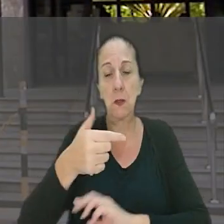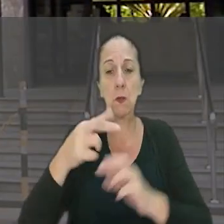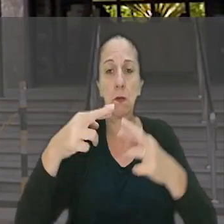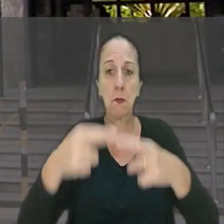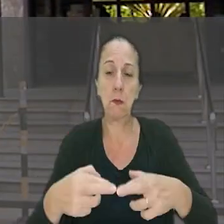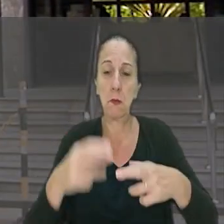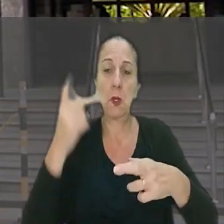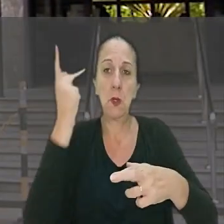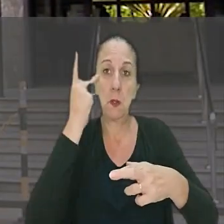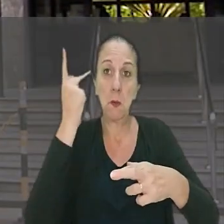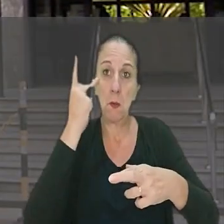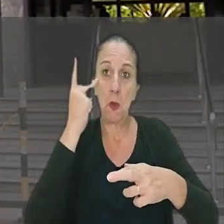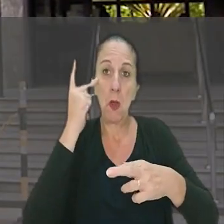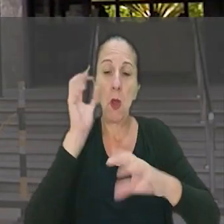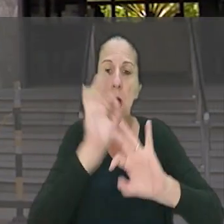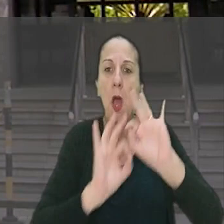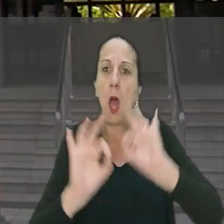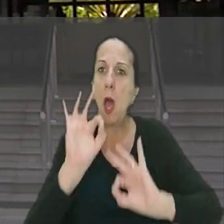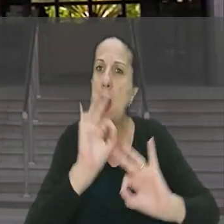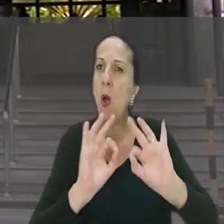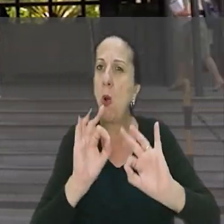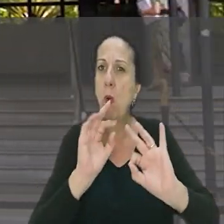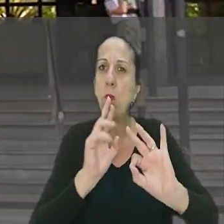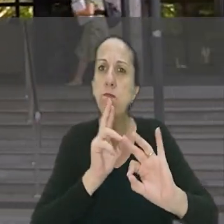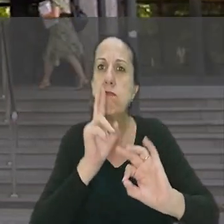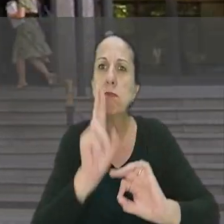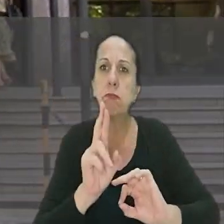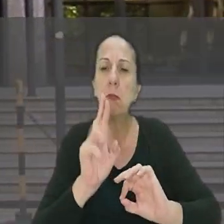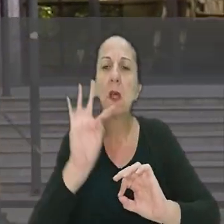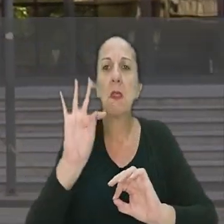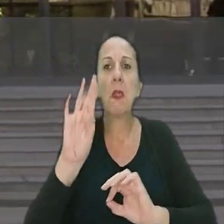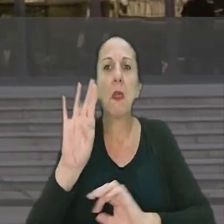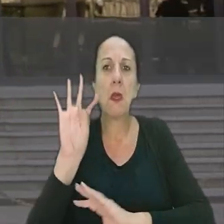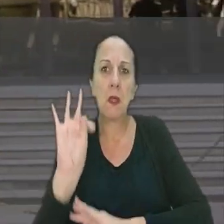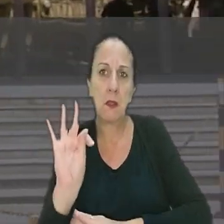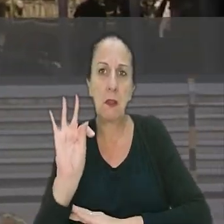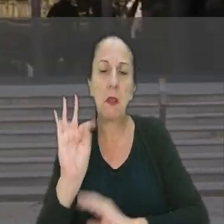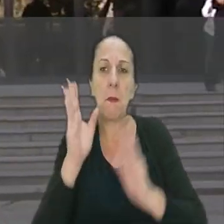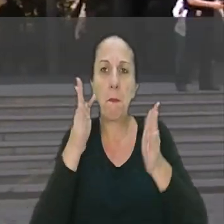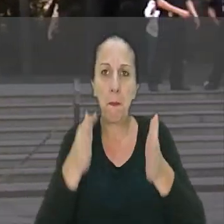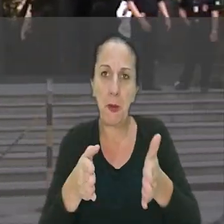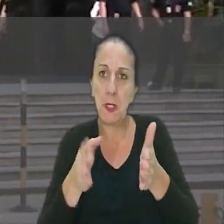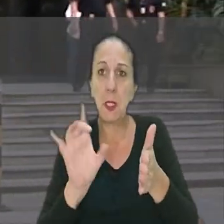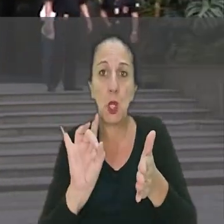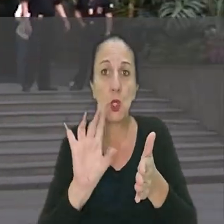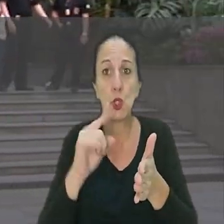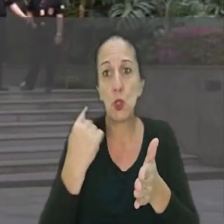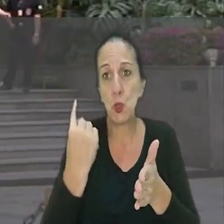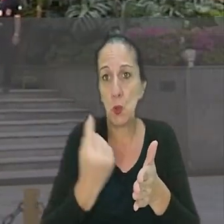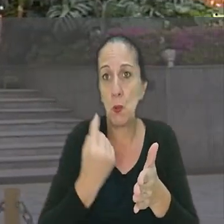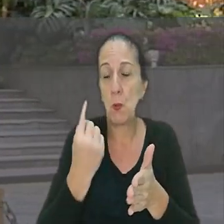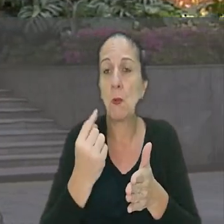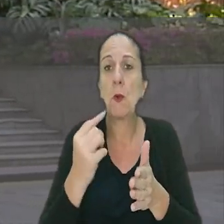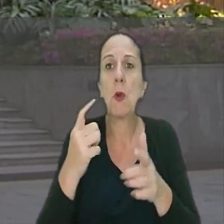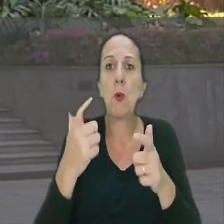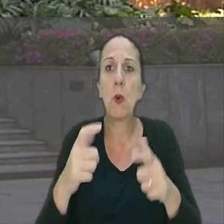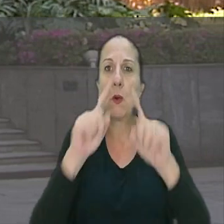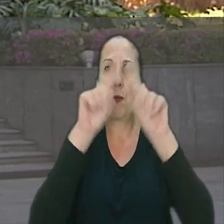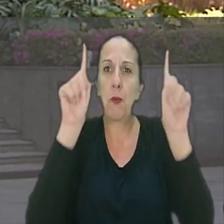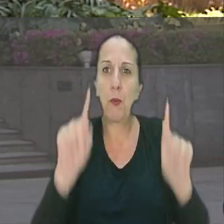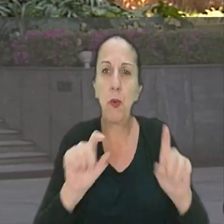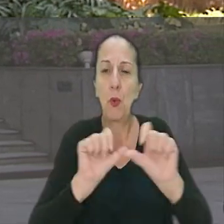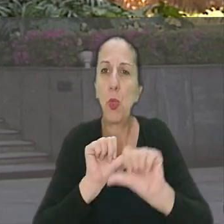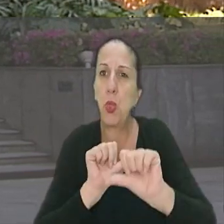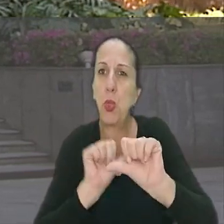2ª Região em São Paulo reformou a sentença. De acordo com o TRT, a parcela é devida somente quando o